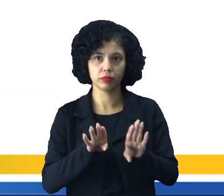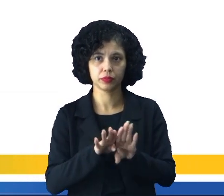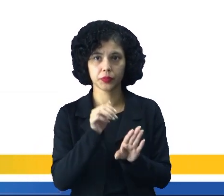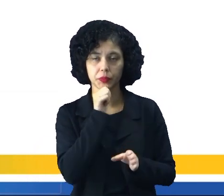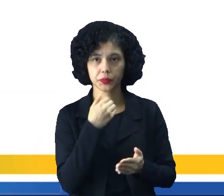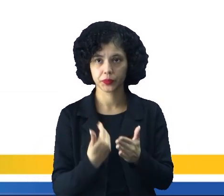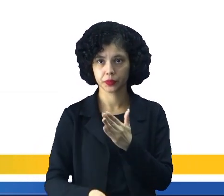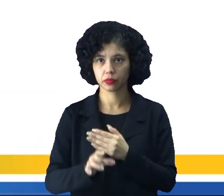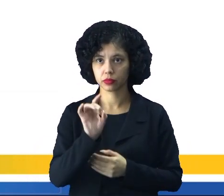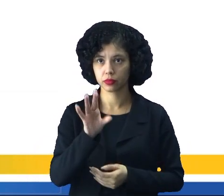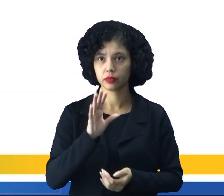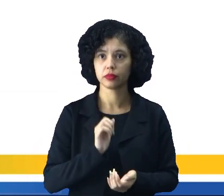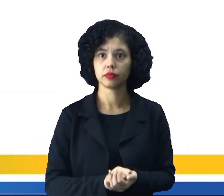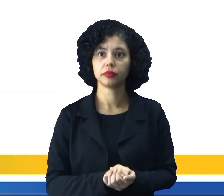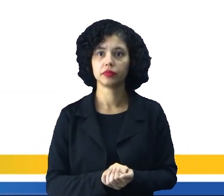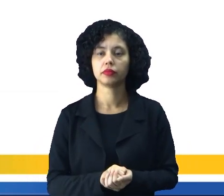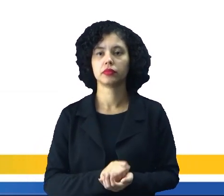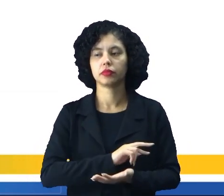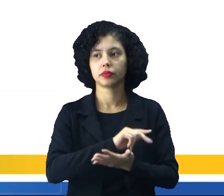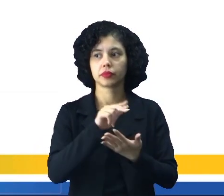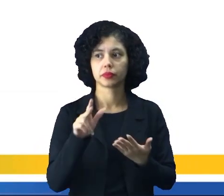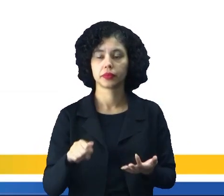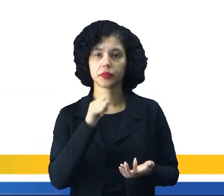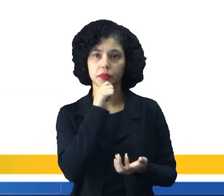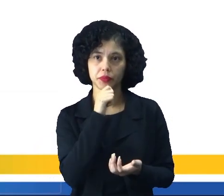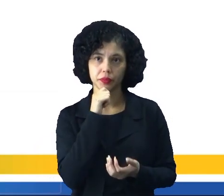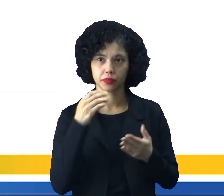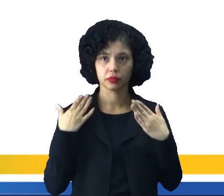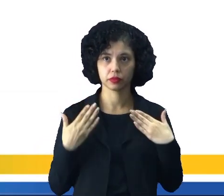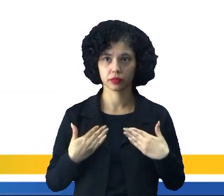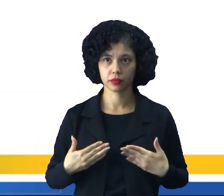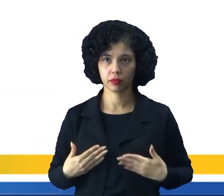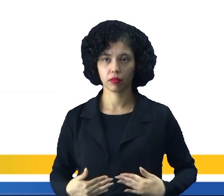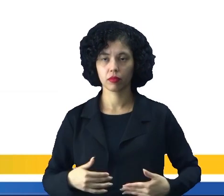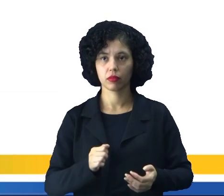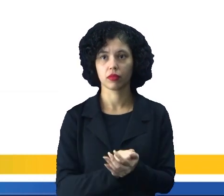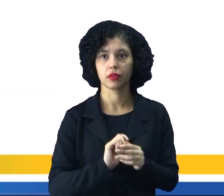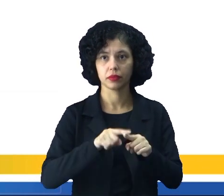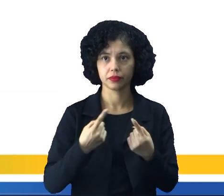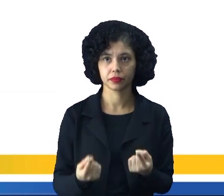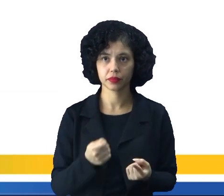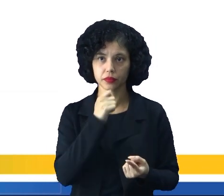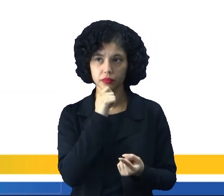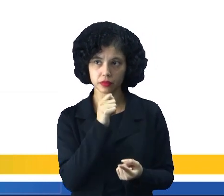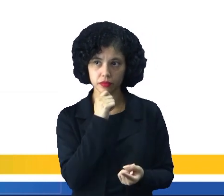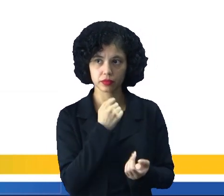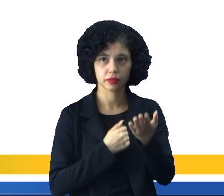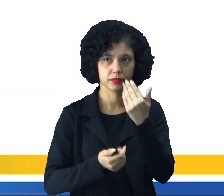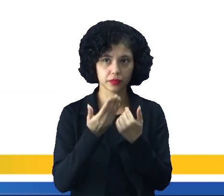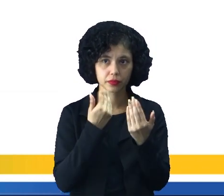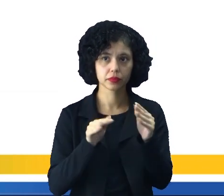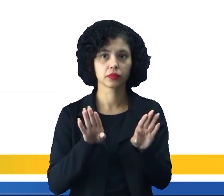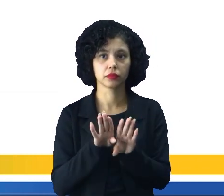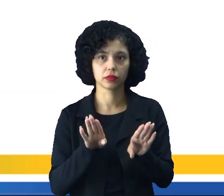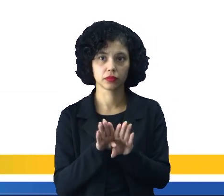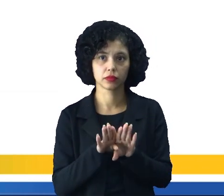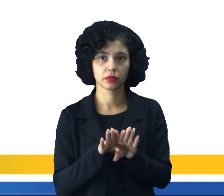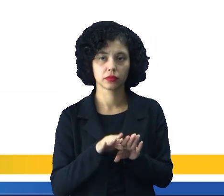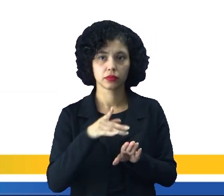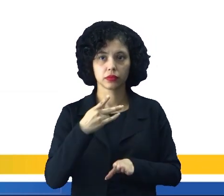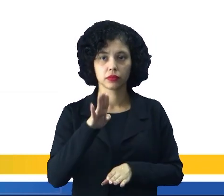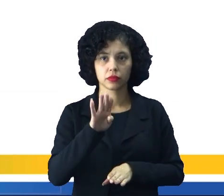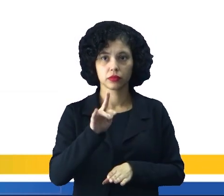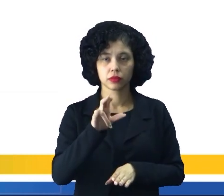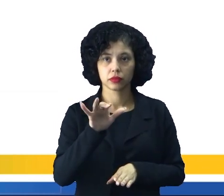pele. Atua em diversas funções no corpo, porém na digestão seu papel é garantir a produção da bile,